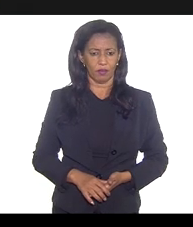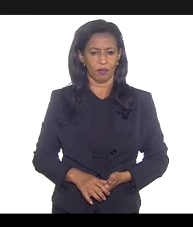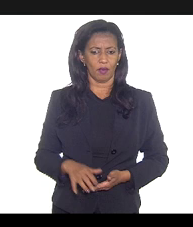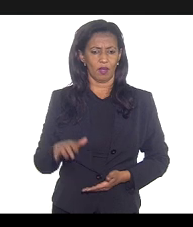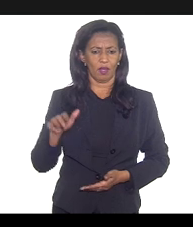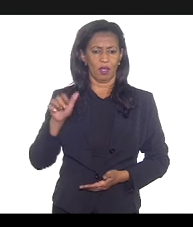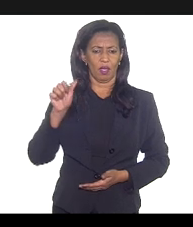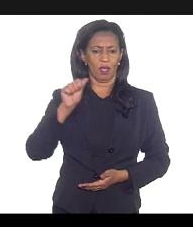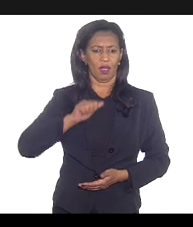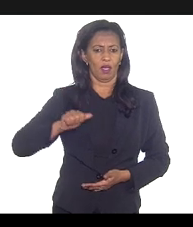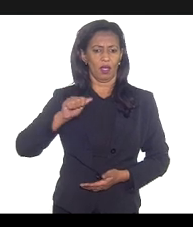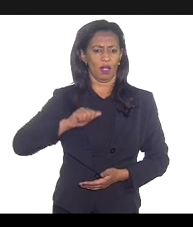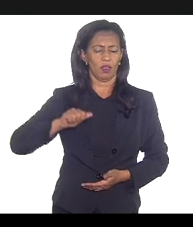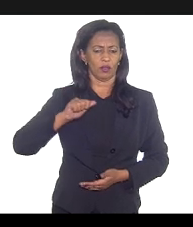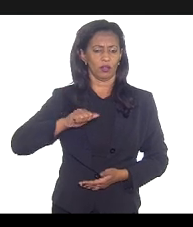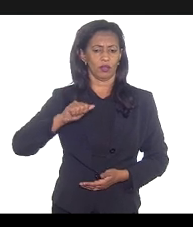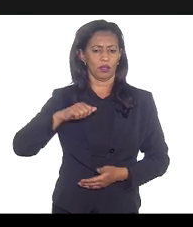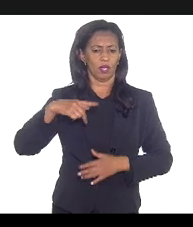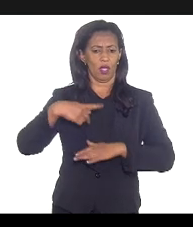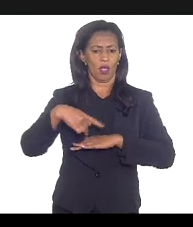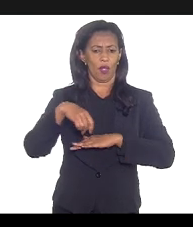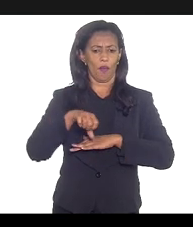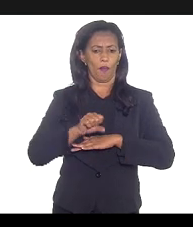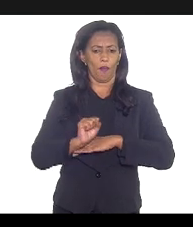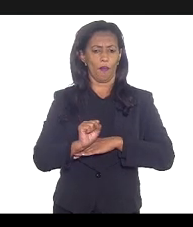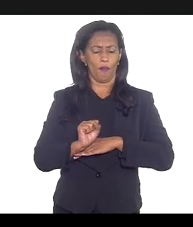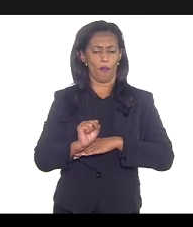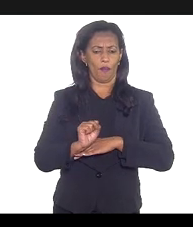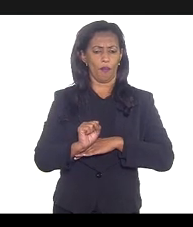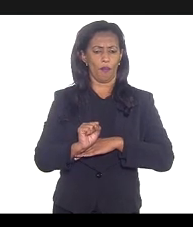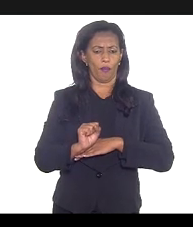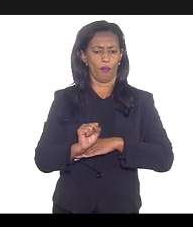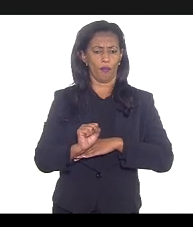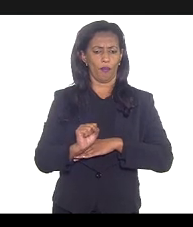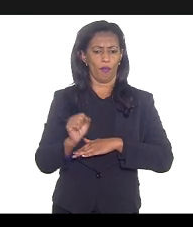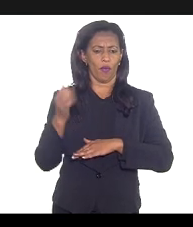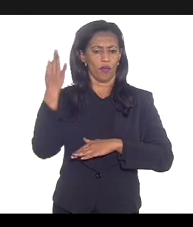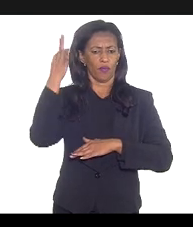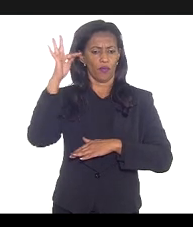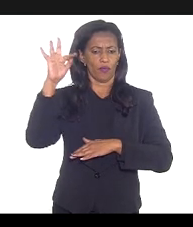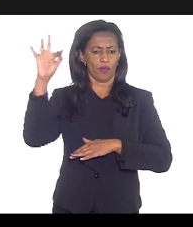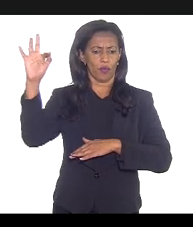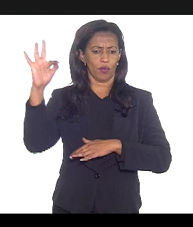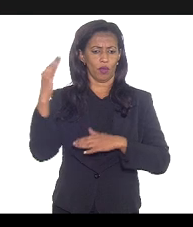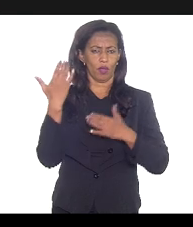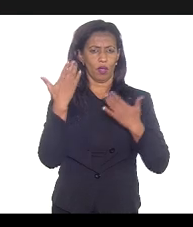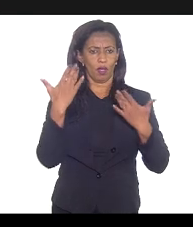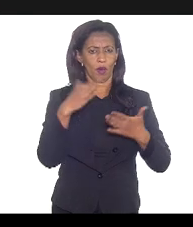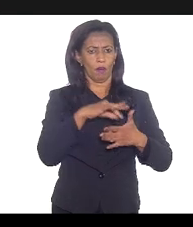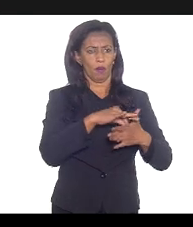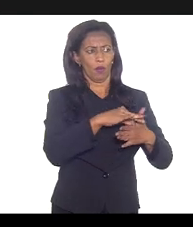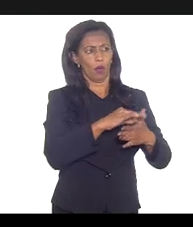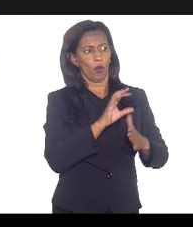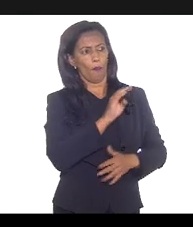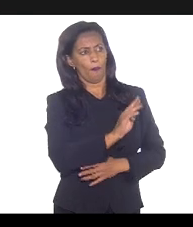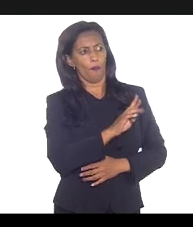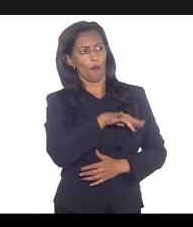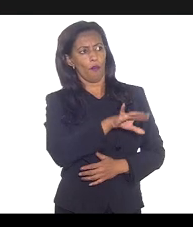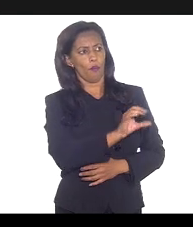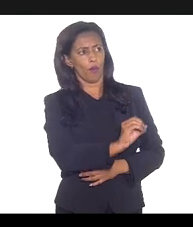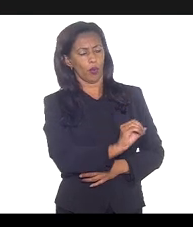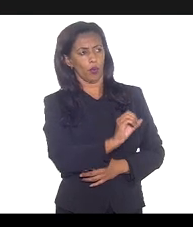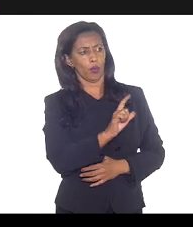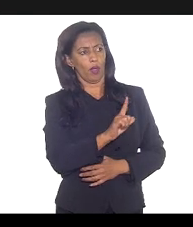Associação Nacional de Pós-Graduação em Filosofia, ANPOF, Associação Nacional de Pós-Graduação em Filosofia, representada pelo Bruno Bahia e pela Lara